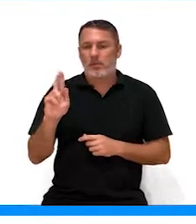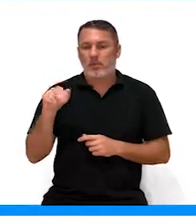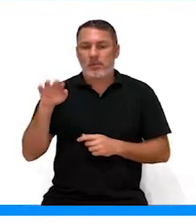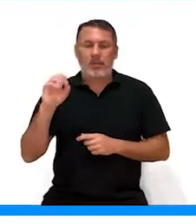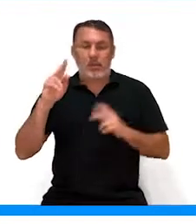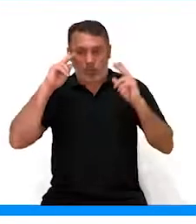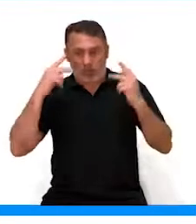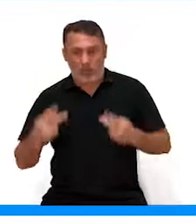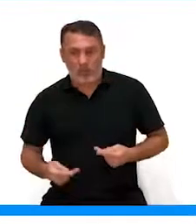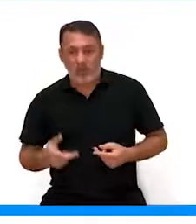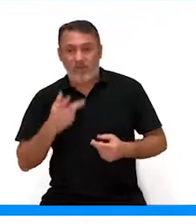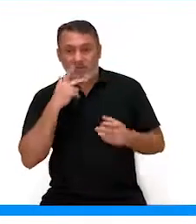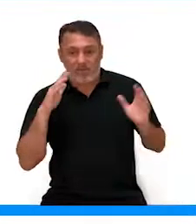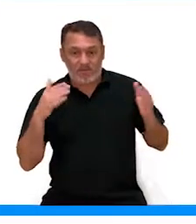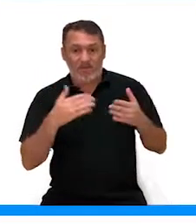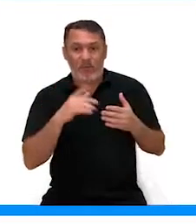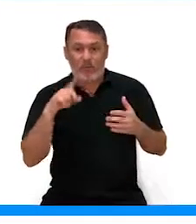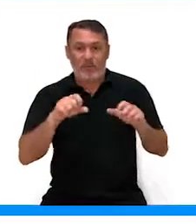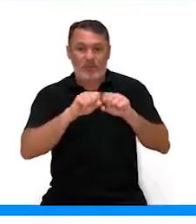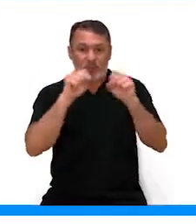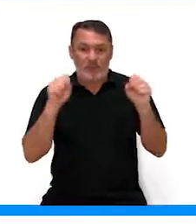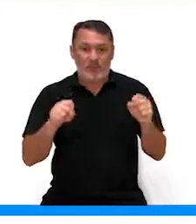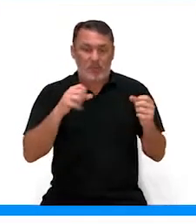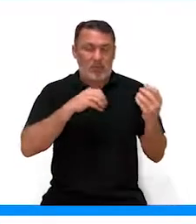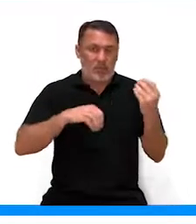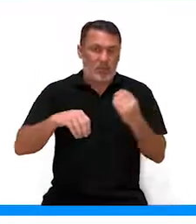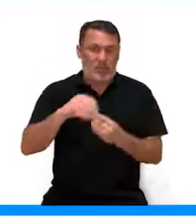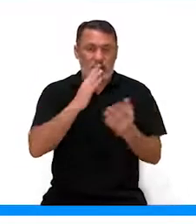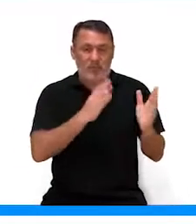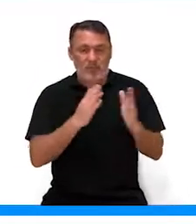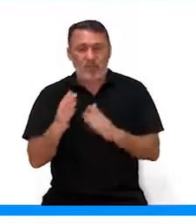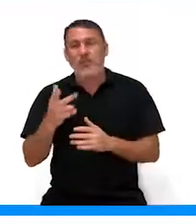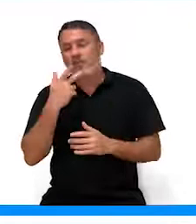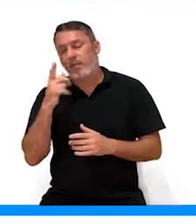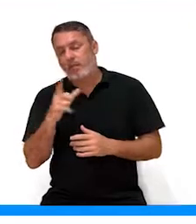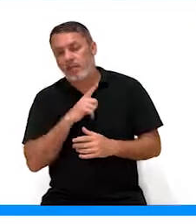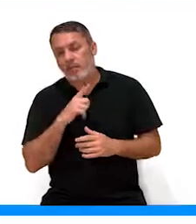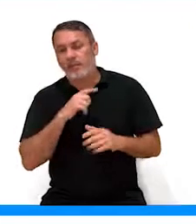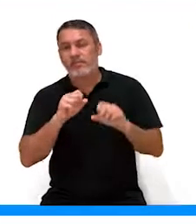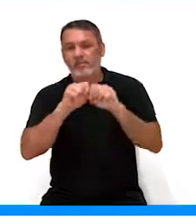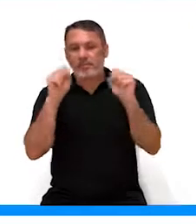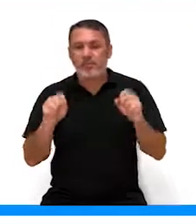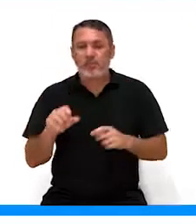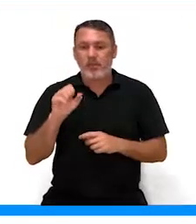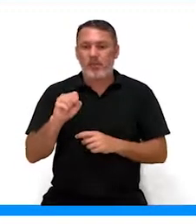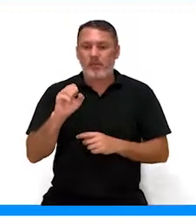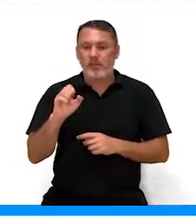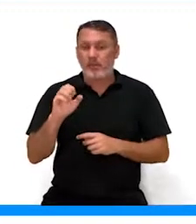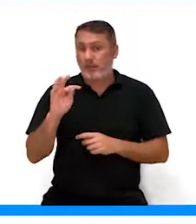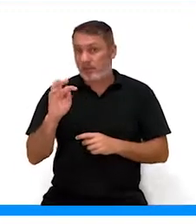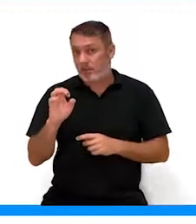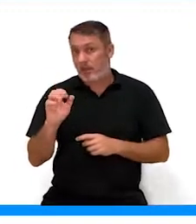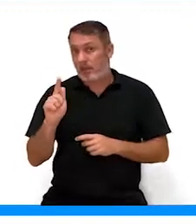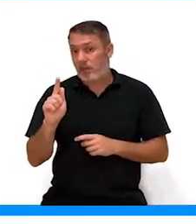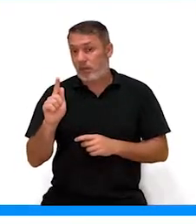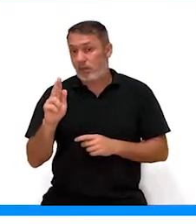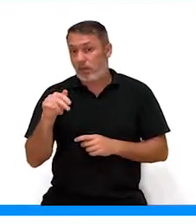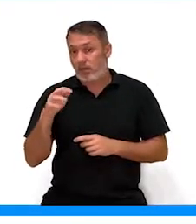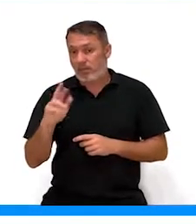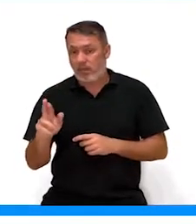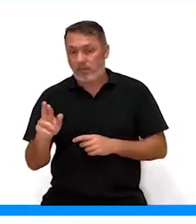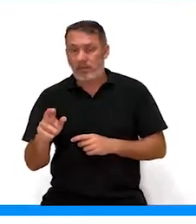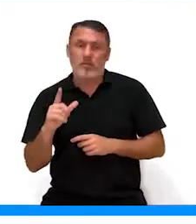Sistema tegumentar humano. Quando a gente fala especificamente do nosso sistema de revestimento, a gente fala de sistema